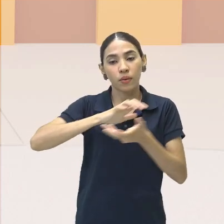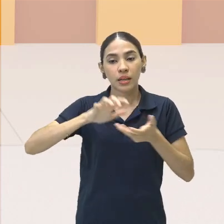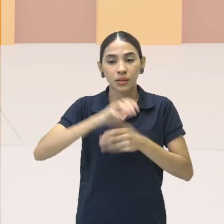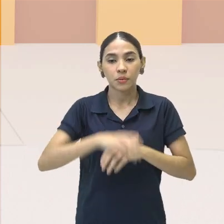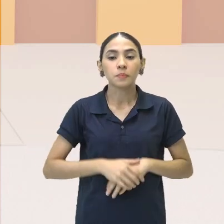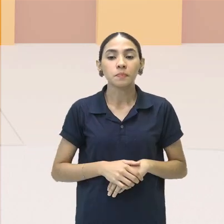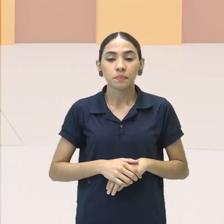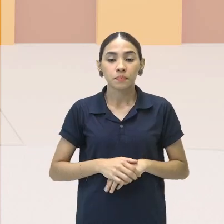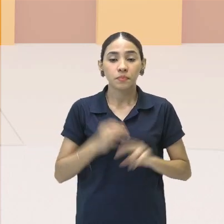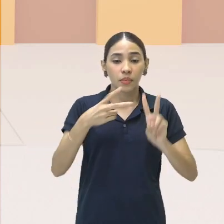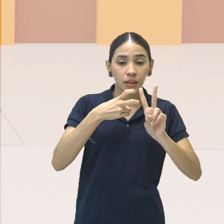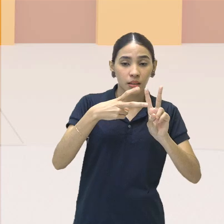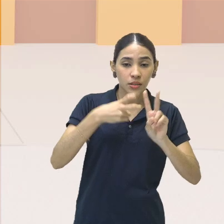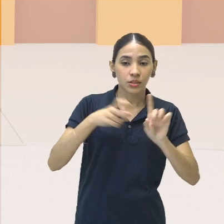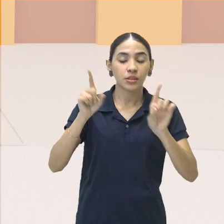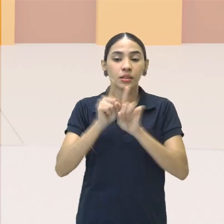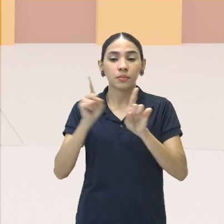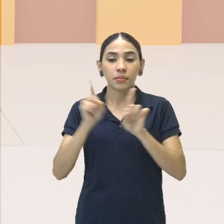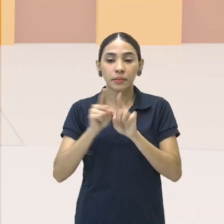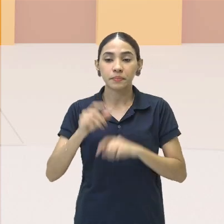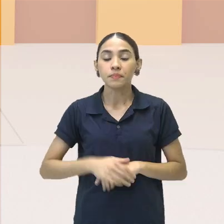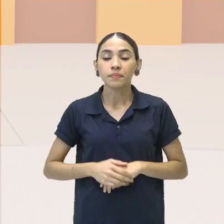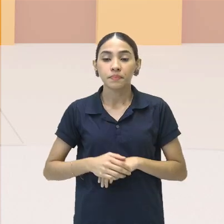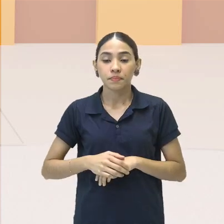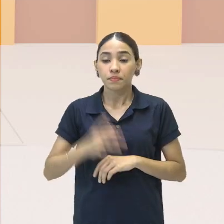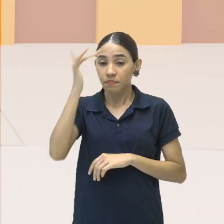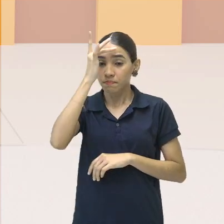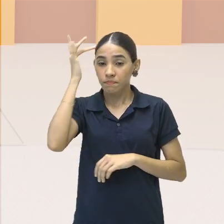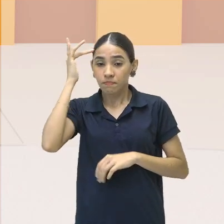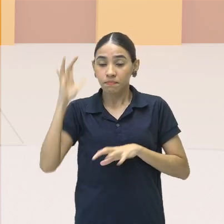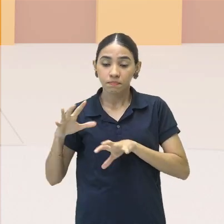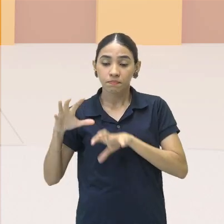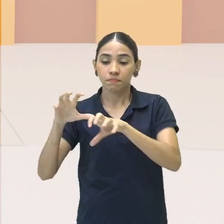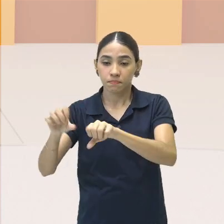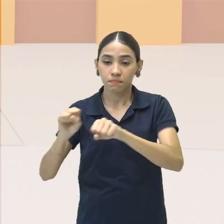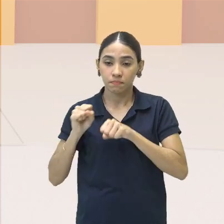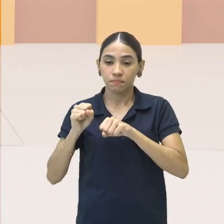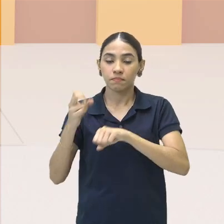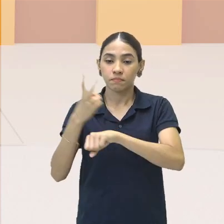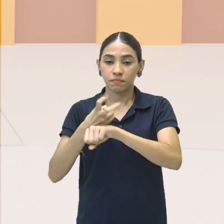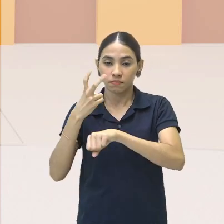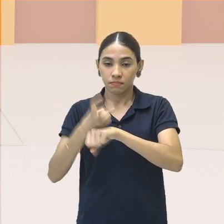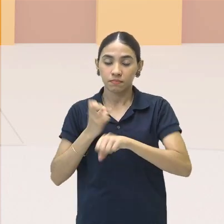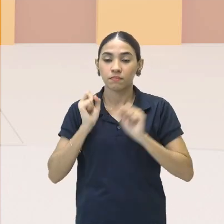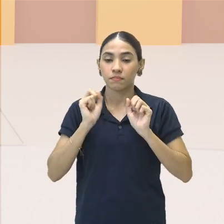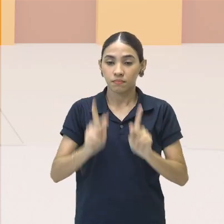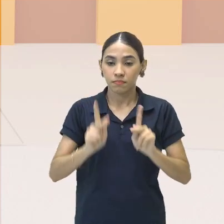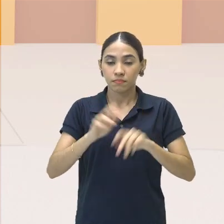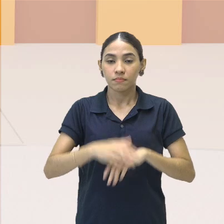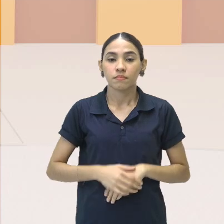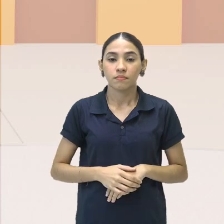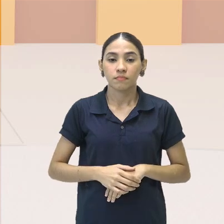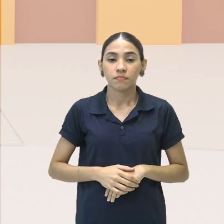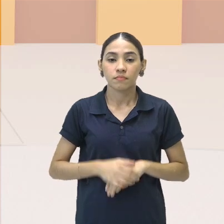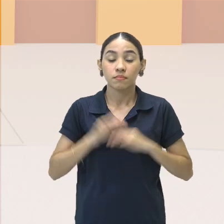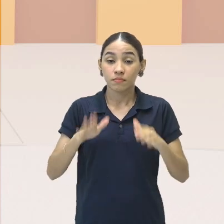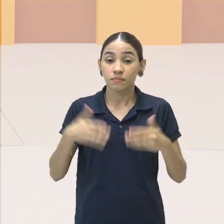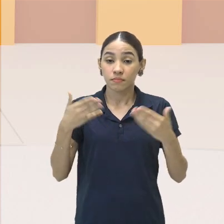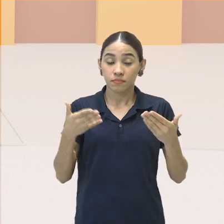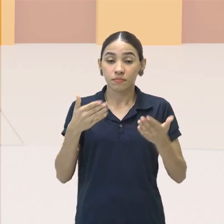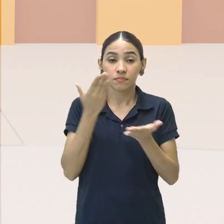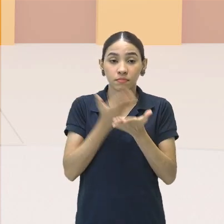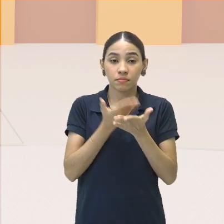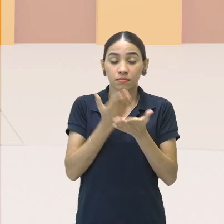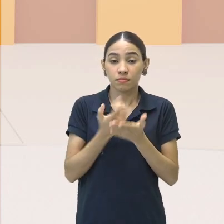entre indígenas e os invasores e os exploradores, certo? Então, nessa